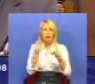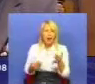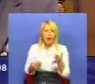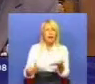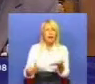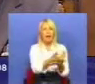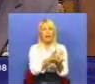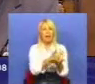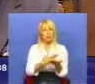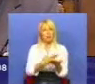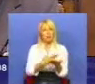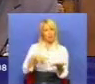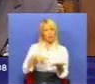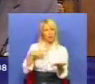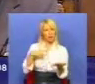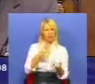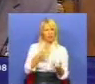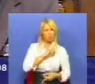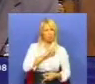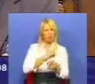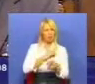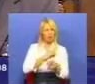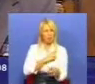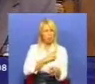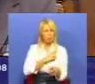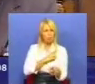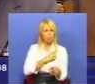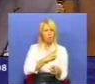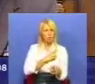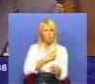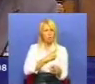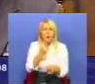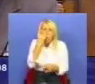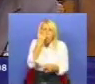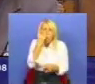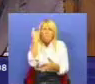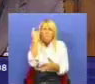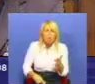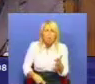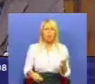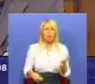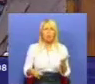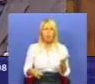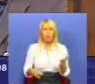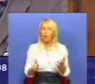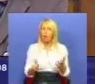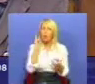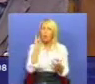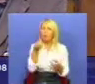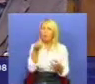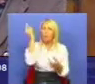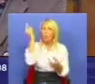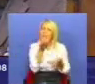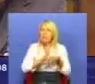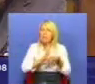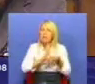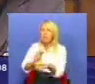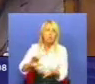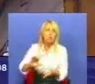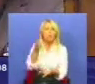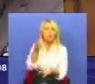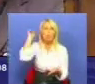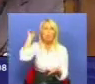rentabilidade de capitais privados? Um imposto não é uma indenização compensatória, é